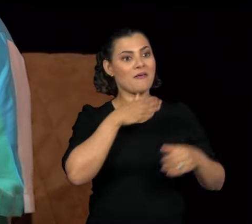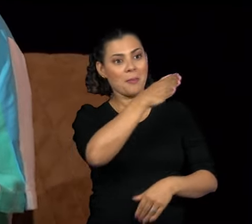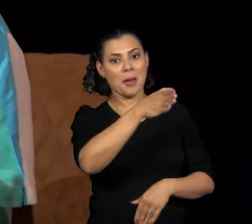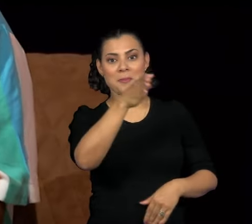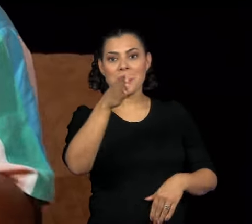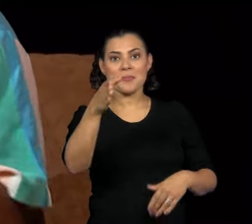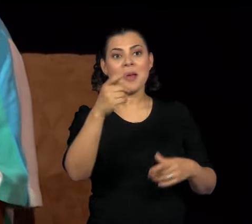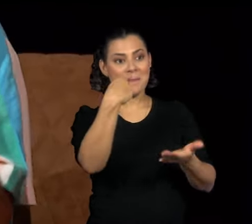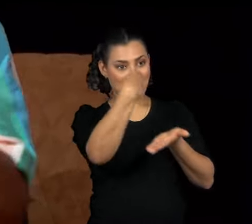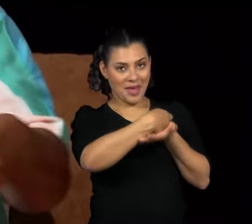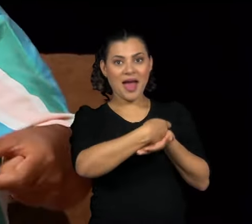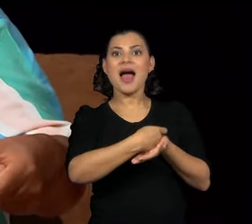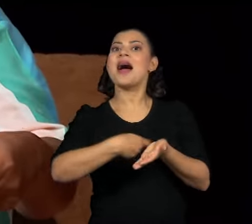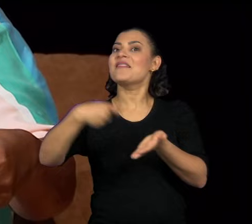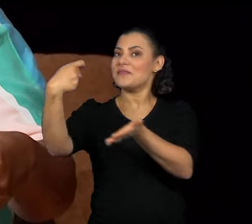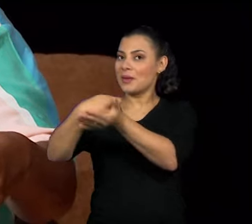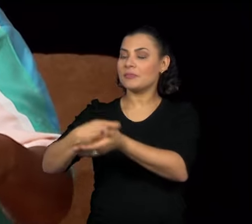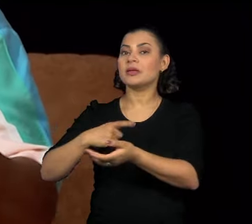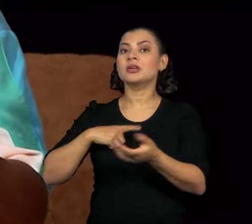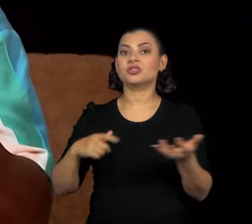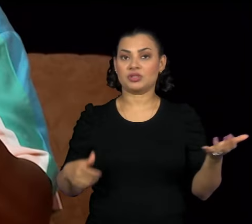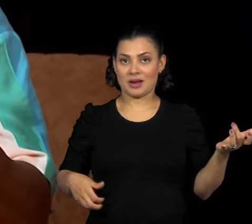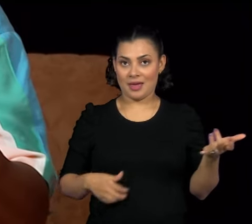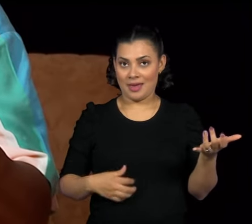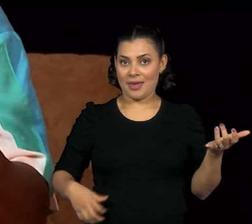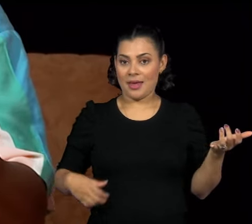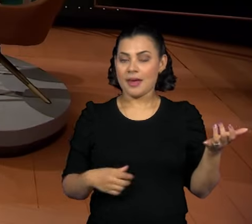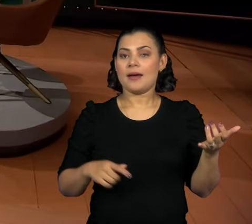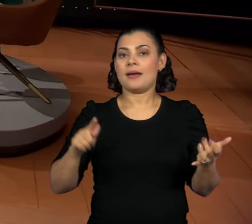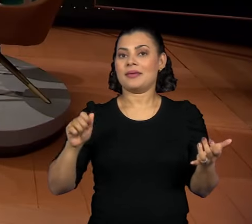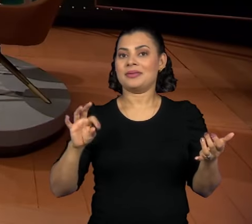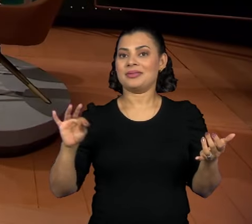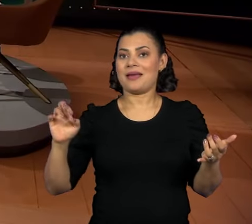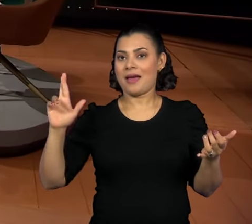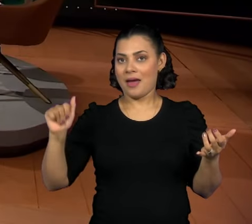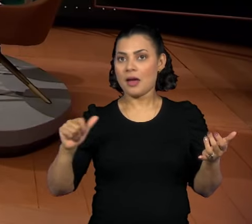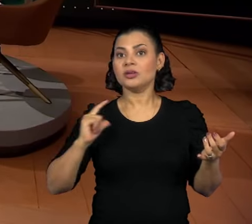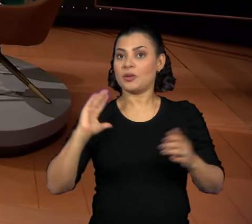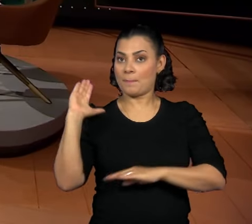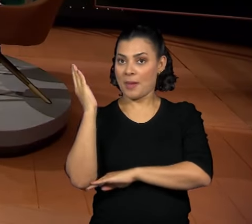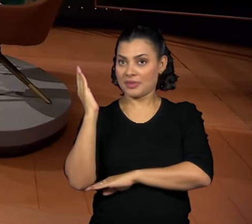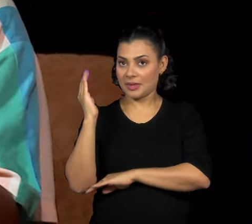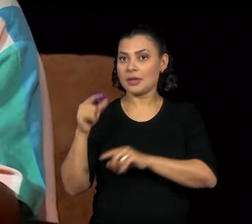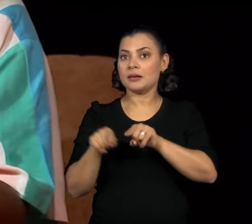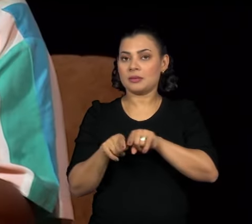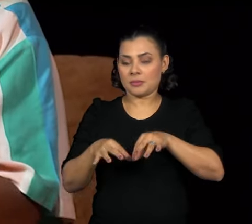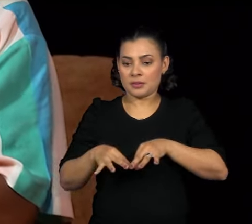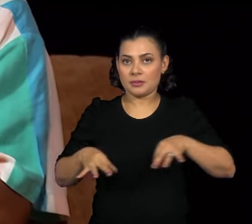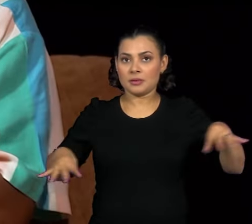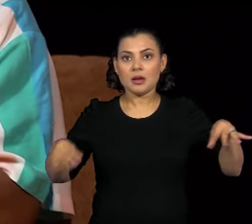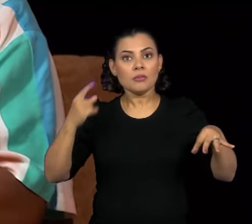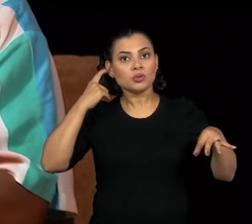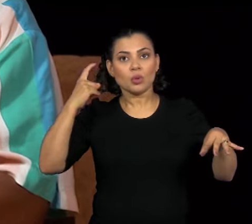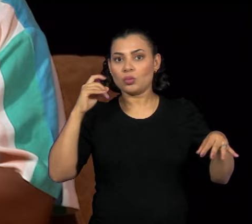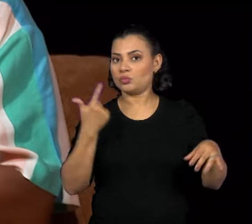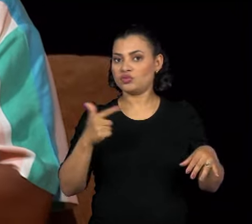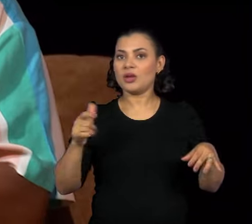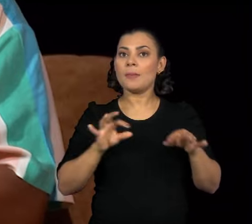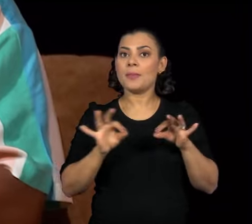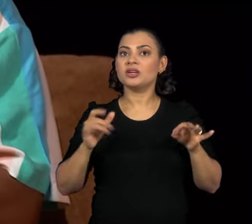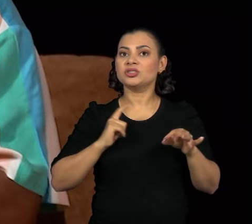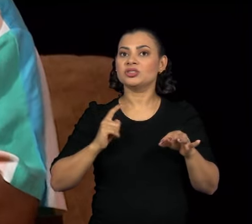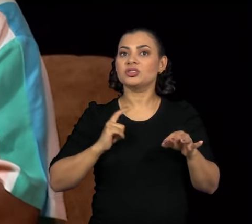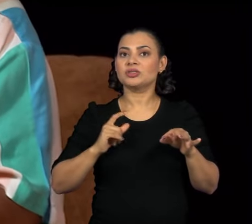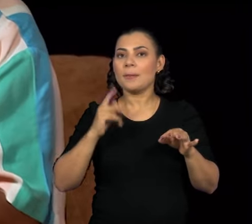As guitarras eram feitas de madeira com corda de pescar, né? É. Uhum. Mas não tinha som nenhum, mas tinha um fitilho